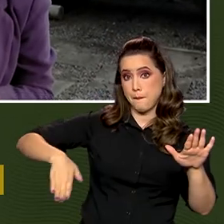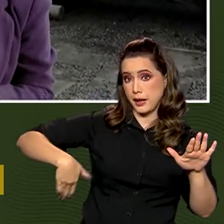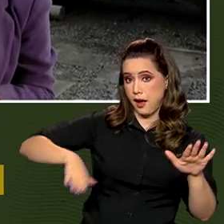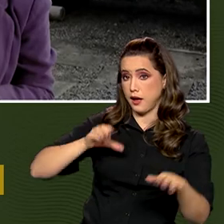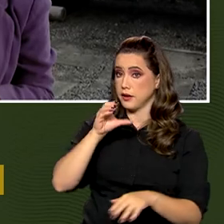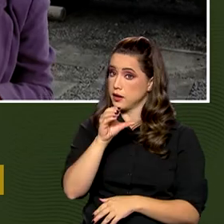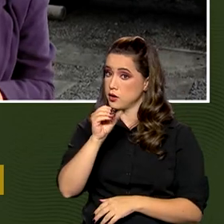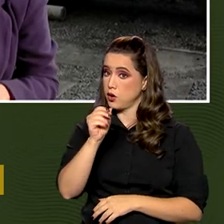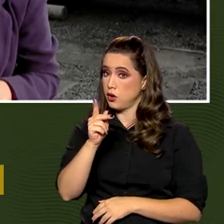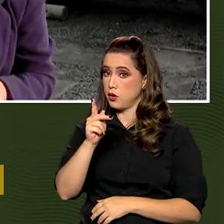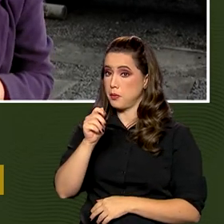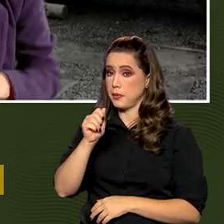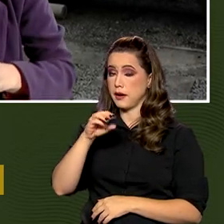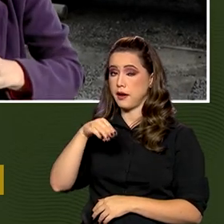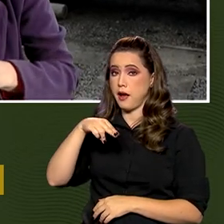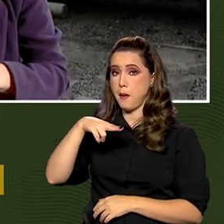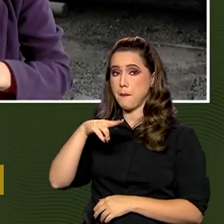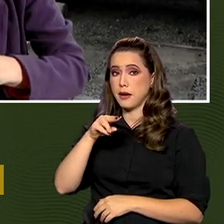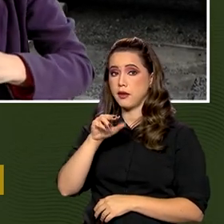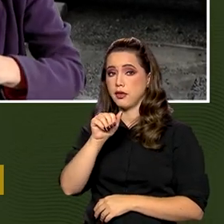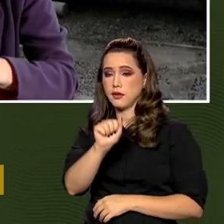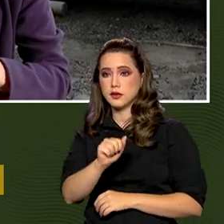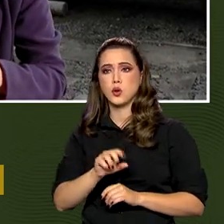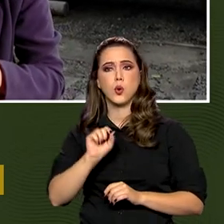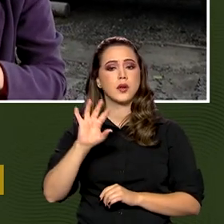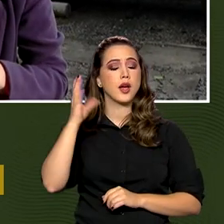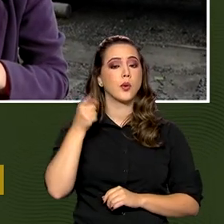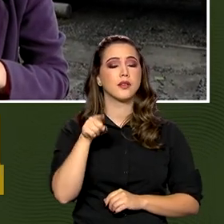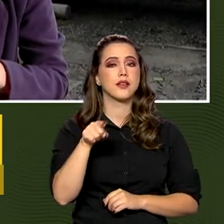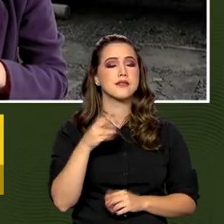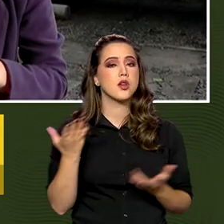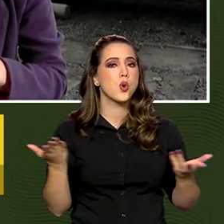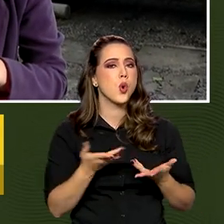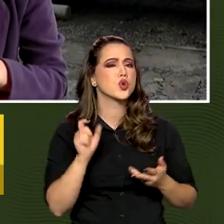dia, Claudinha. Tudo bem? O que acontece por aí hoje?